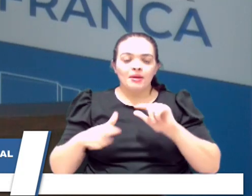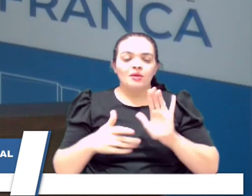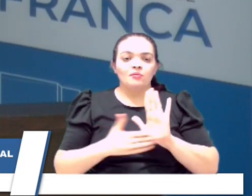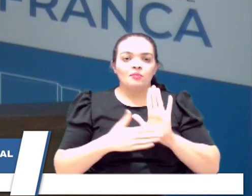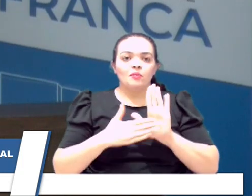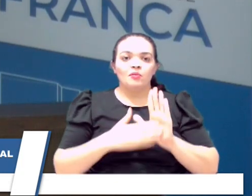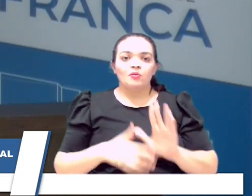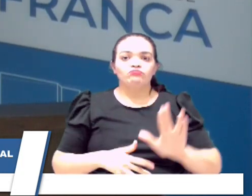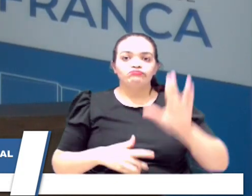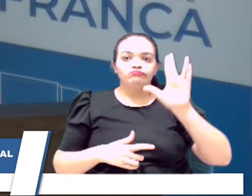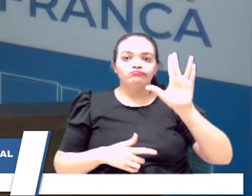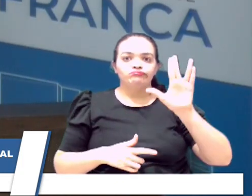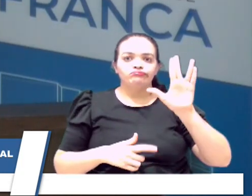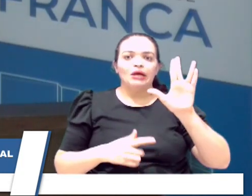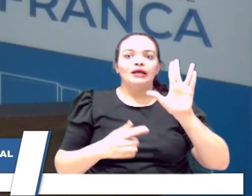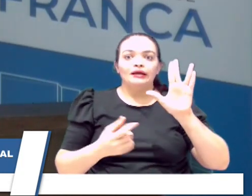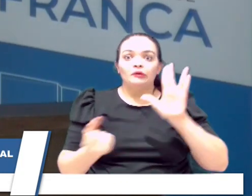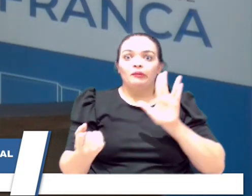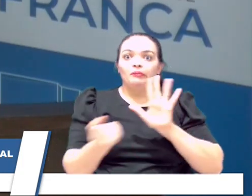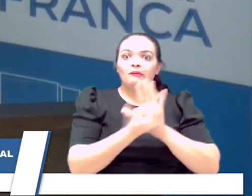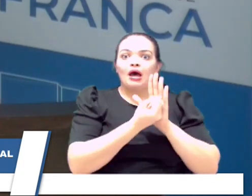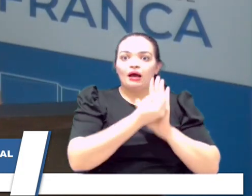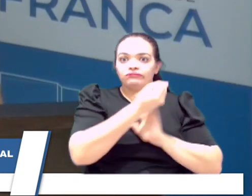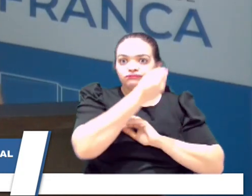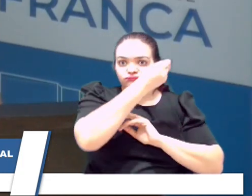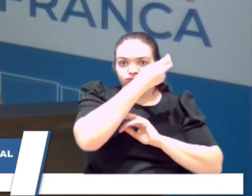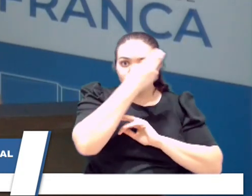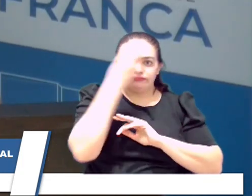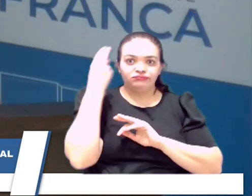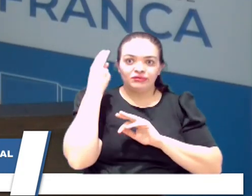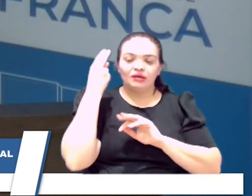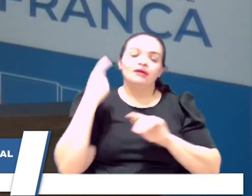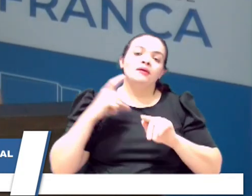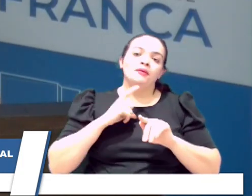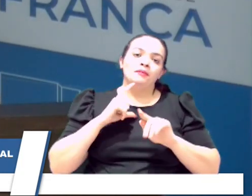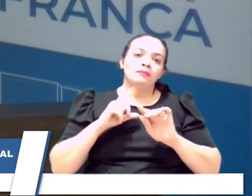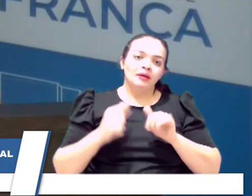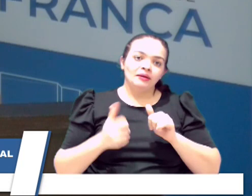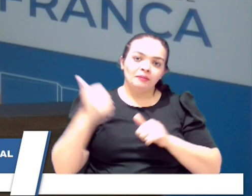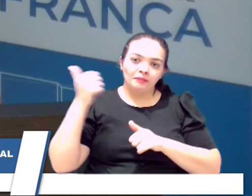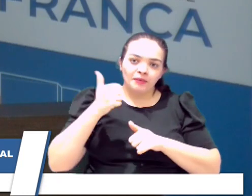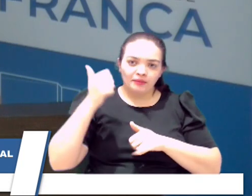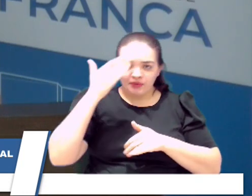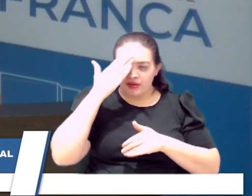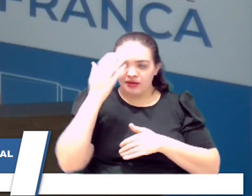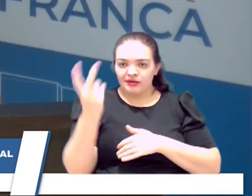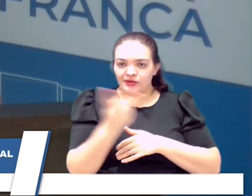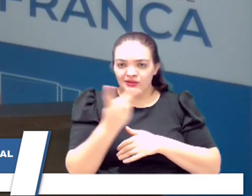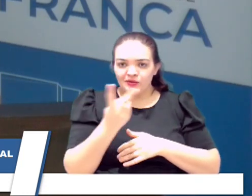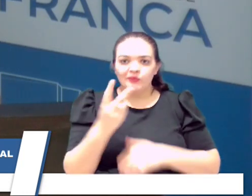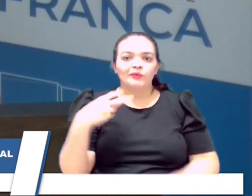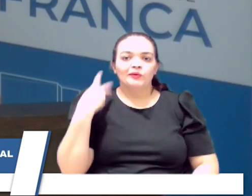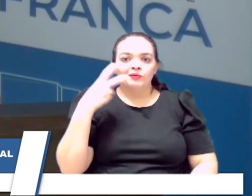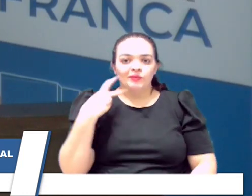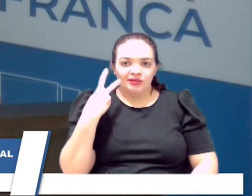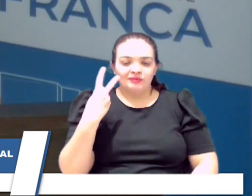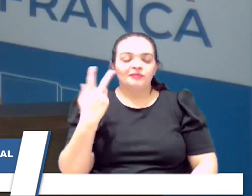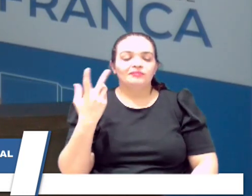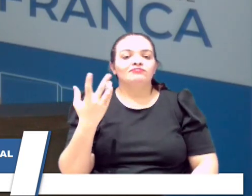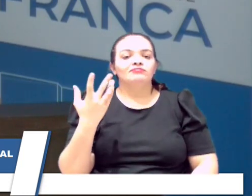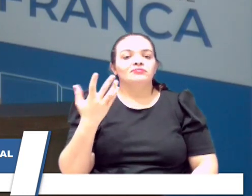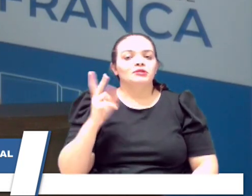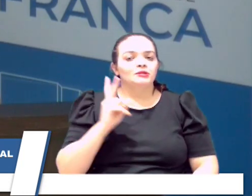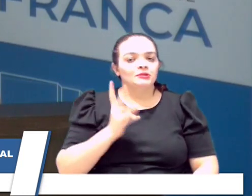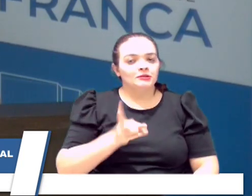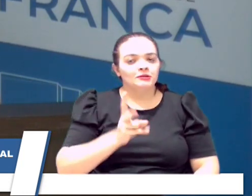um estigma tão grande. Então, já primeiramente agradecer os dois vereadores, que sempre esteve do